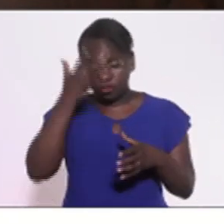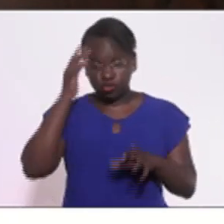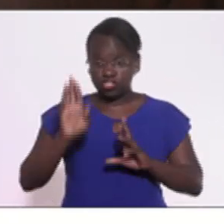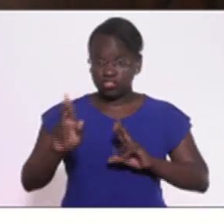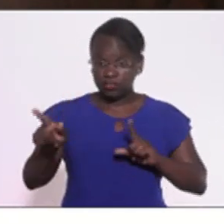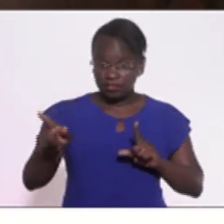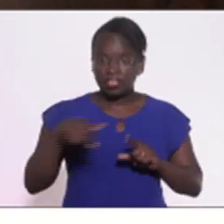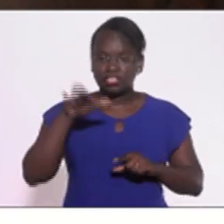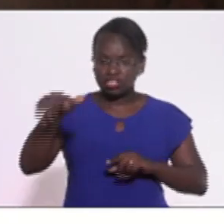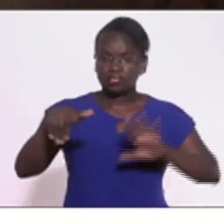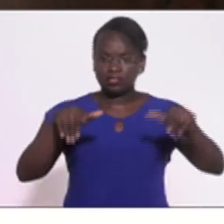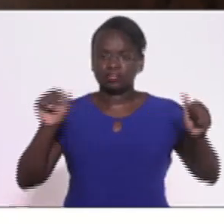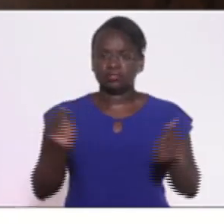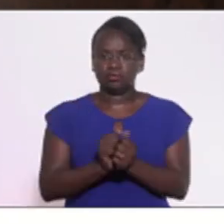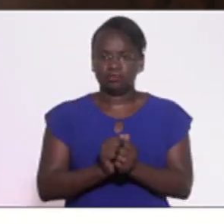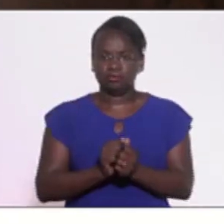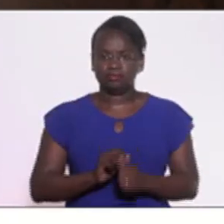contrários.